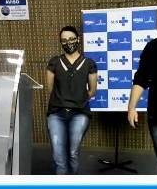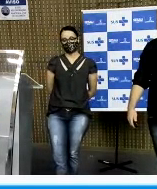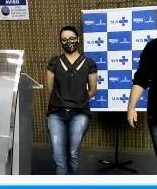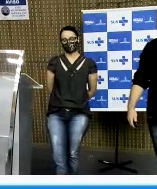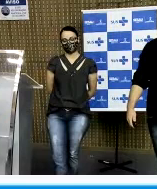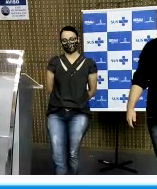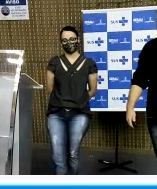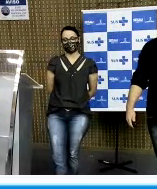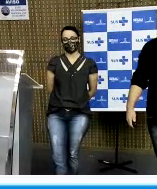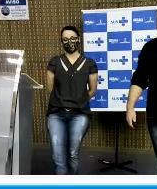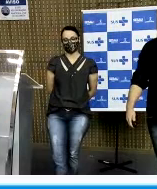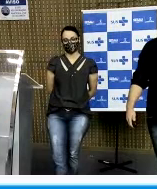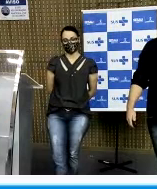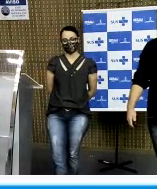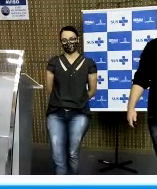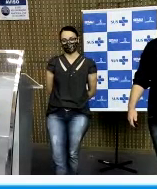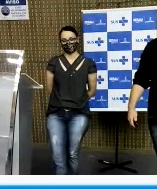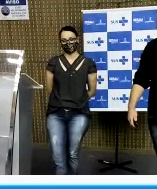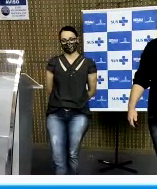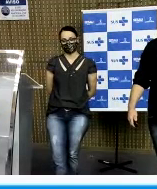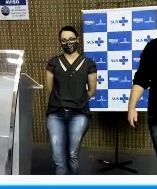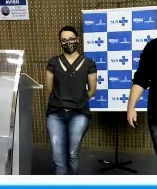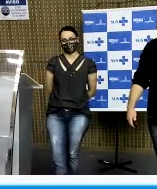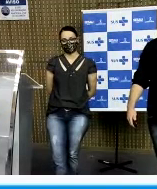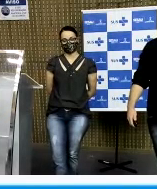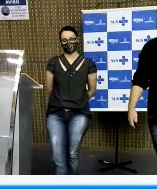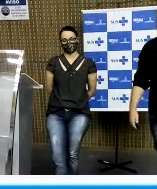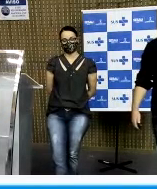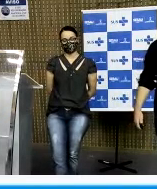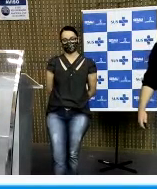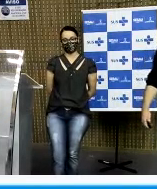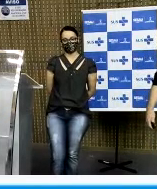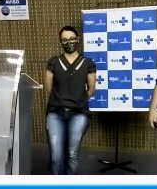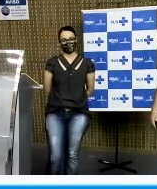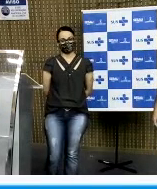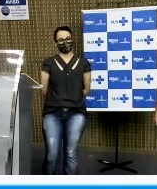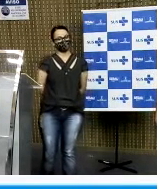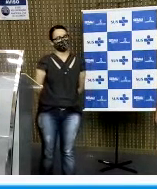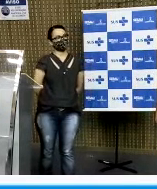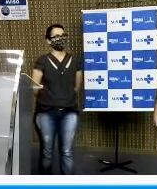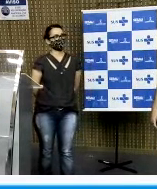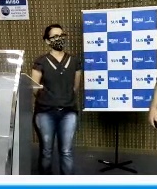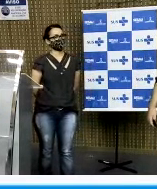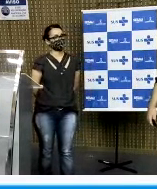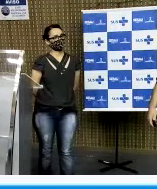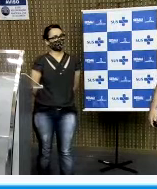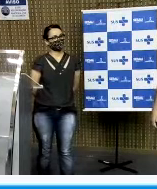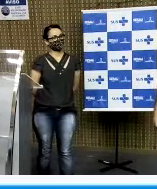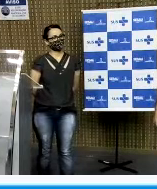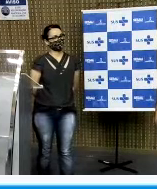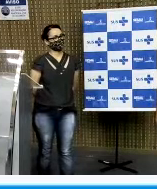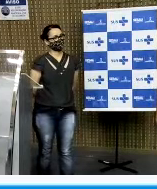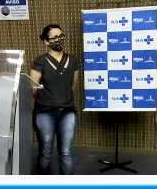380 cadastros, no 2021 já estamos em 9.162 ainda, mas porém ainda longe da meta,